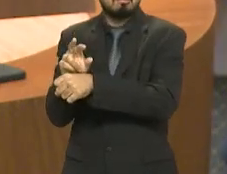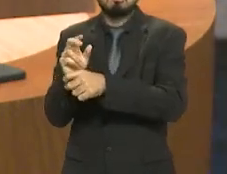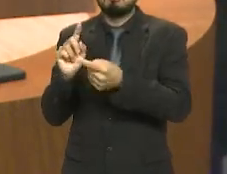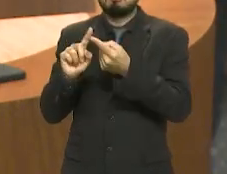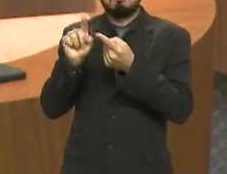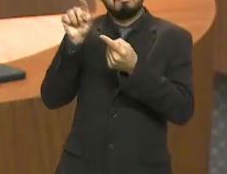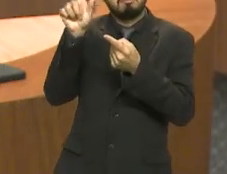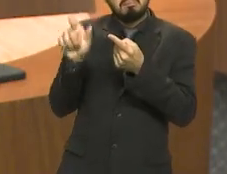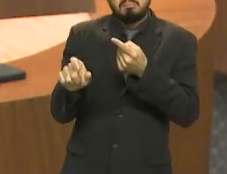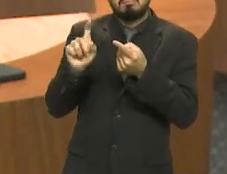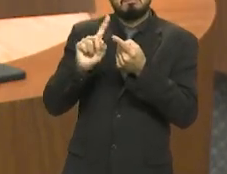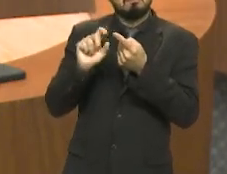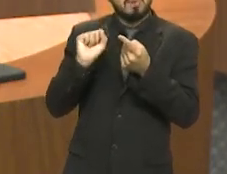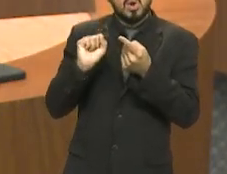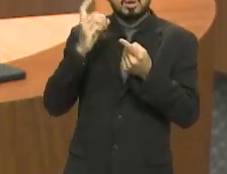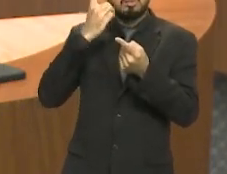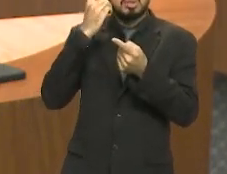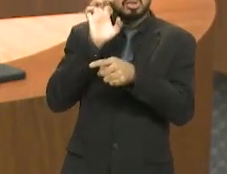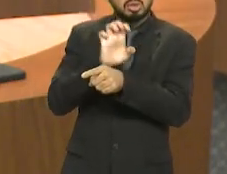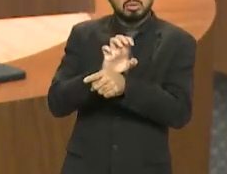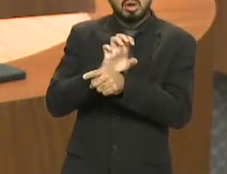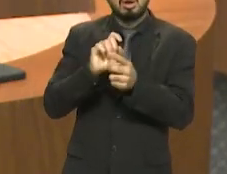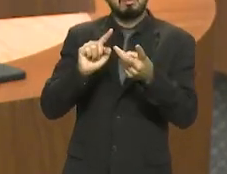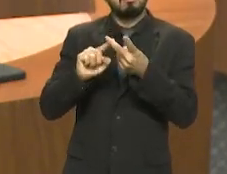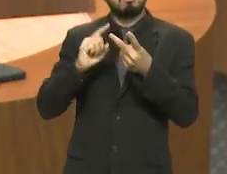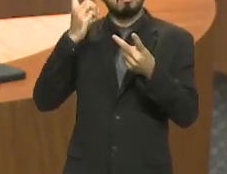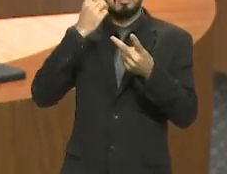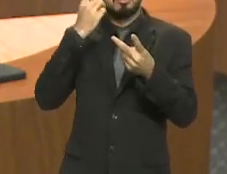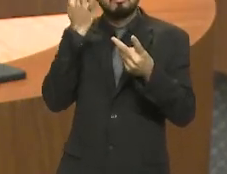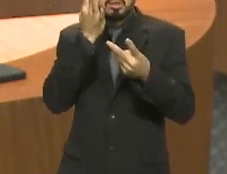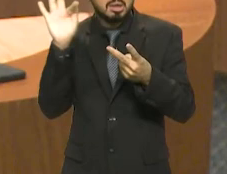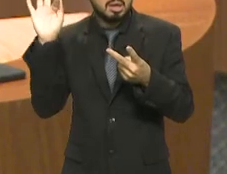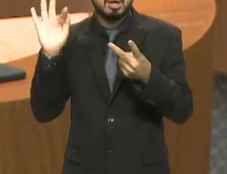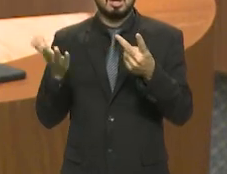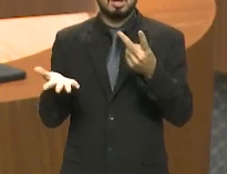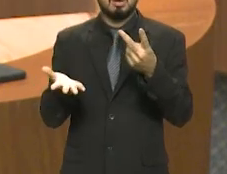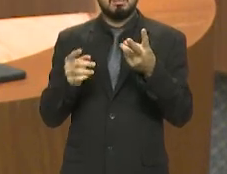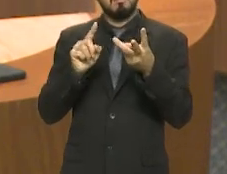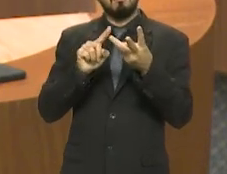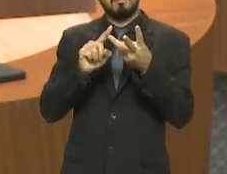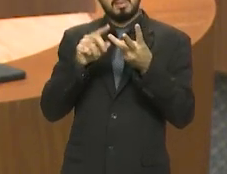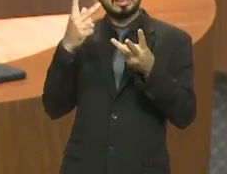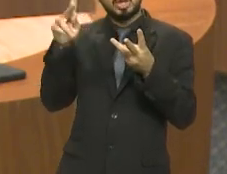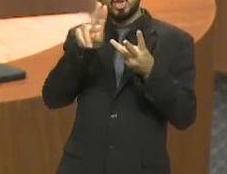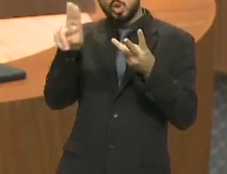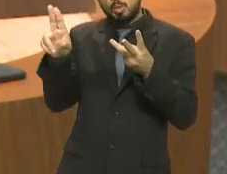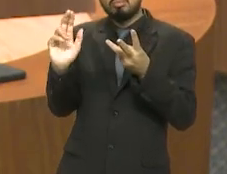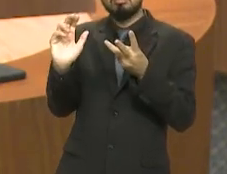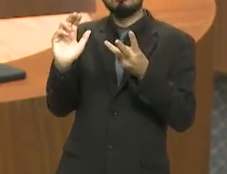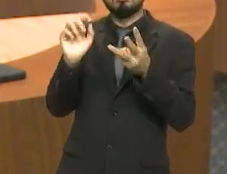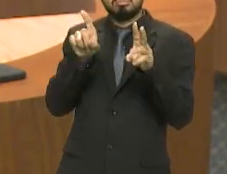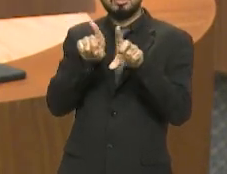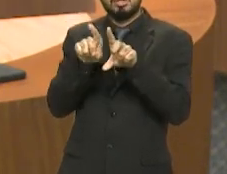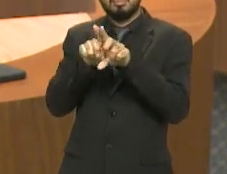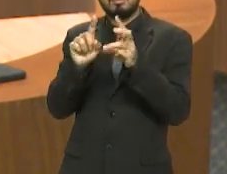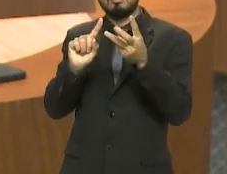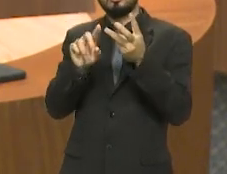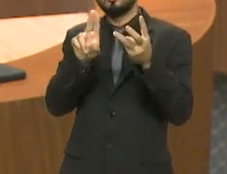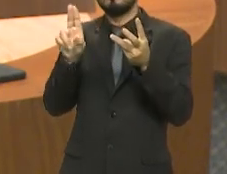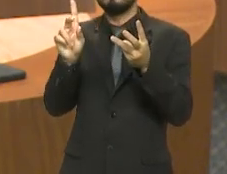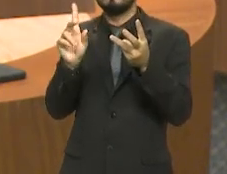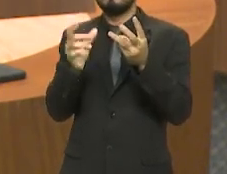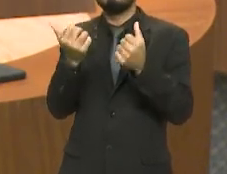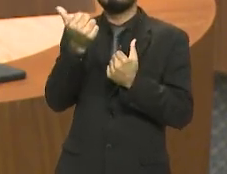deputado estadual à sua reeleição, a deputado federal, a colocar o seu nome para vice-governador, colocar o seu